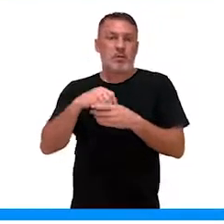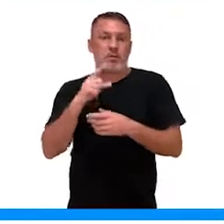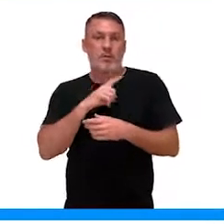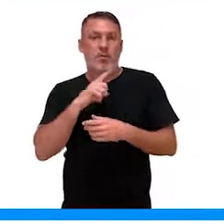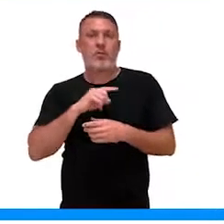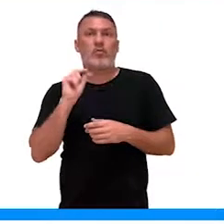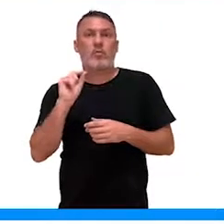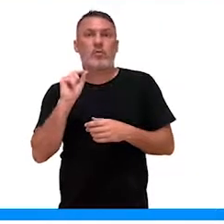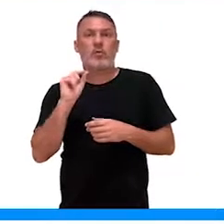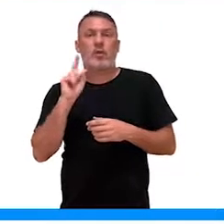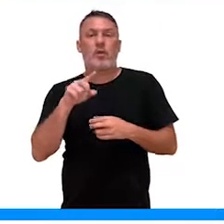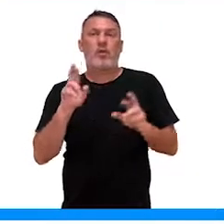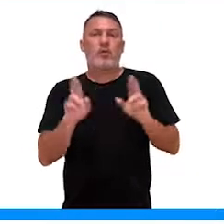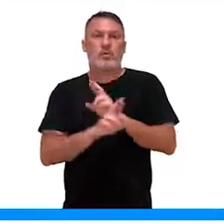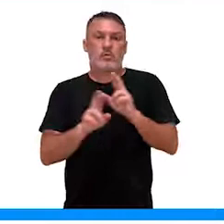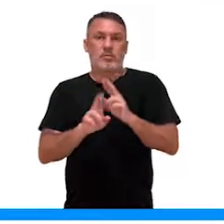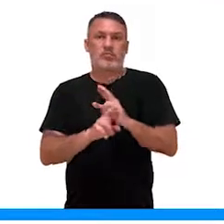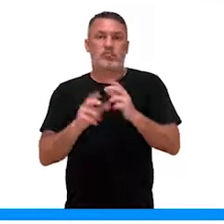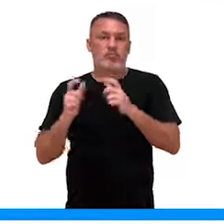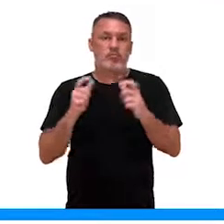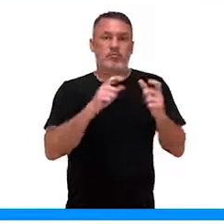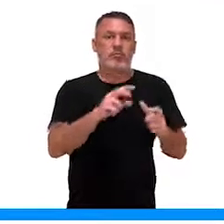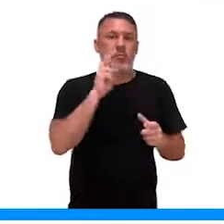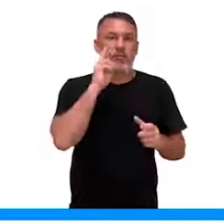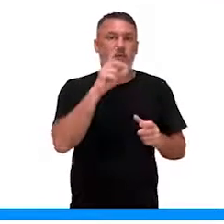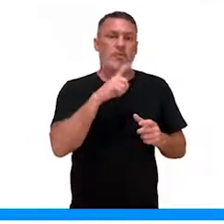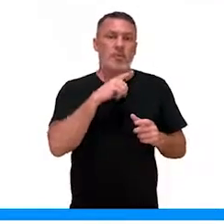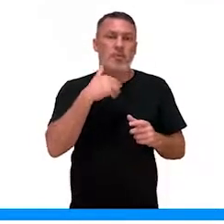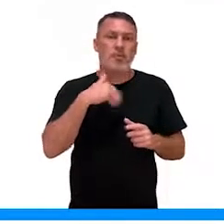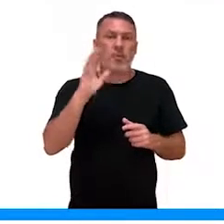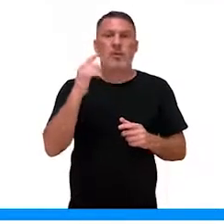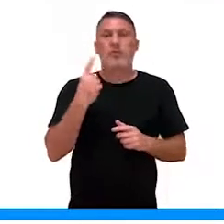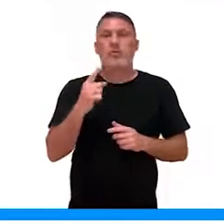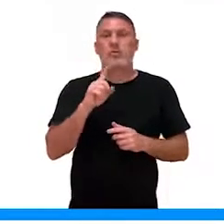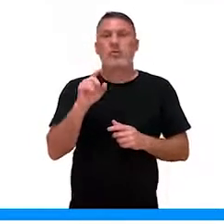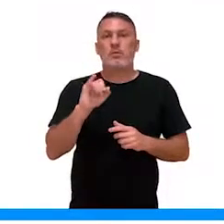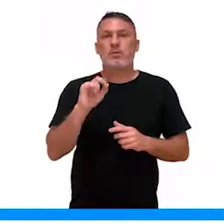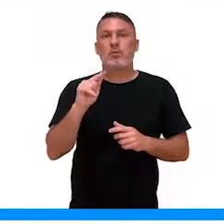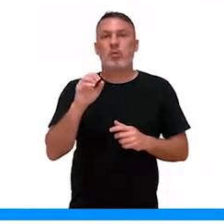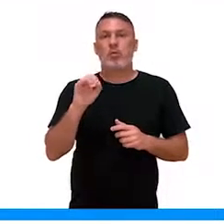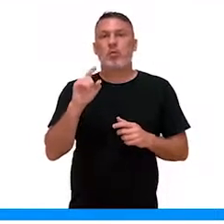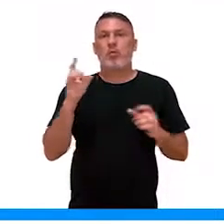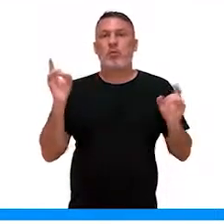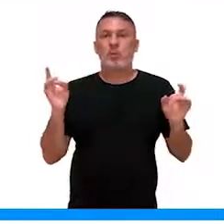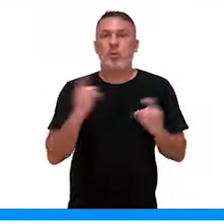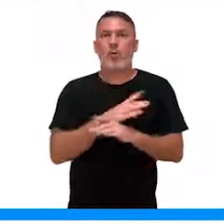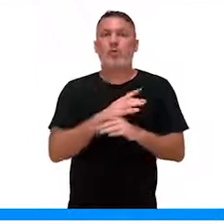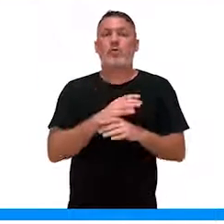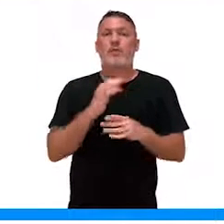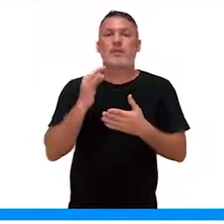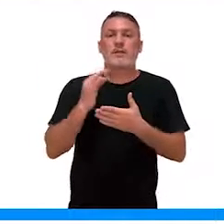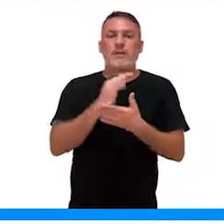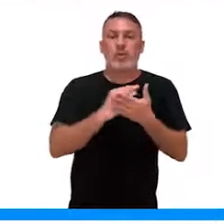eles falam entre essa correlação, a gente teria que ter mais de um zigoto formado. E as nossas células, elas são